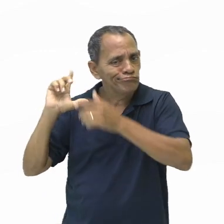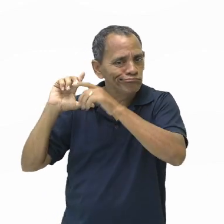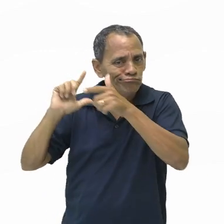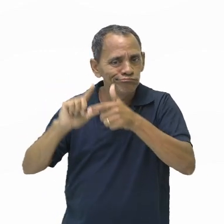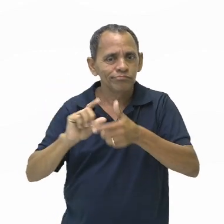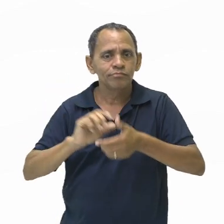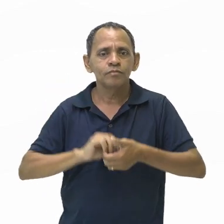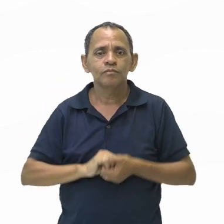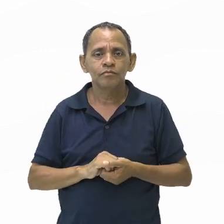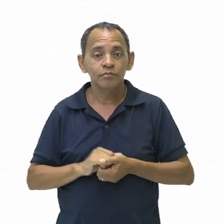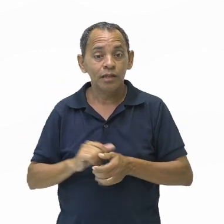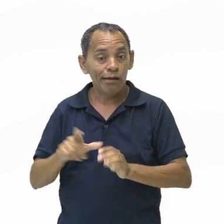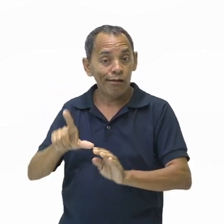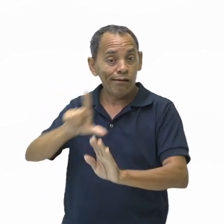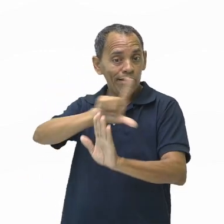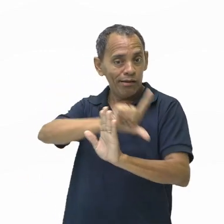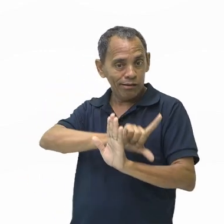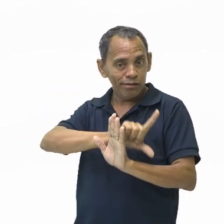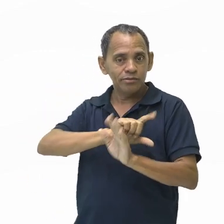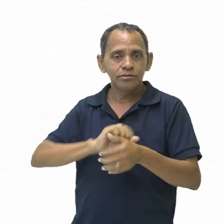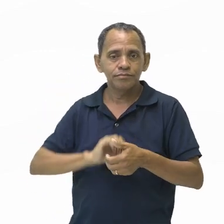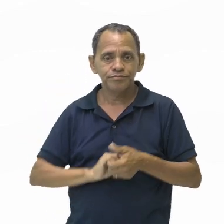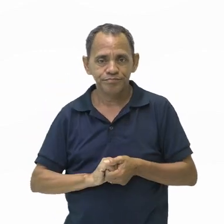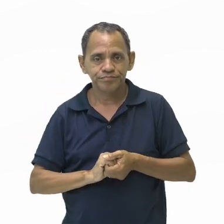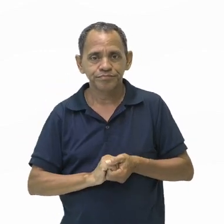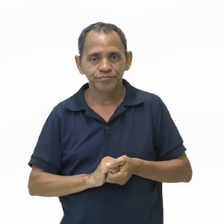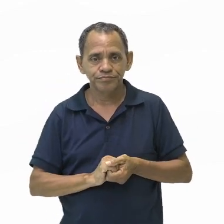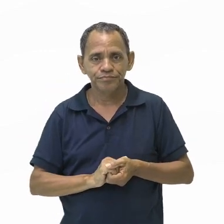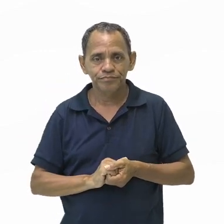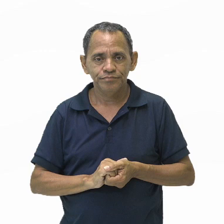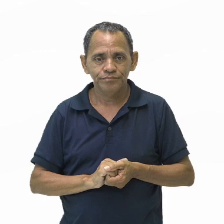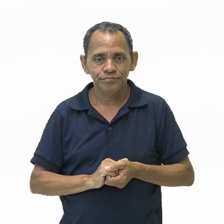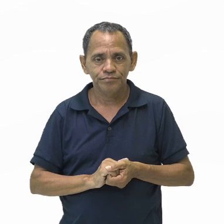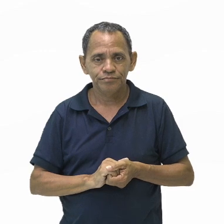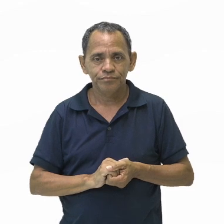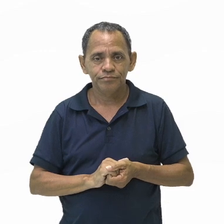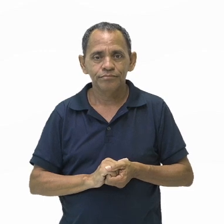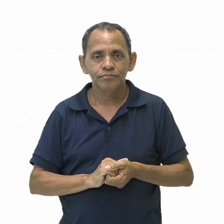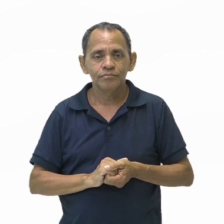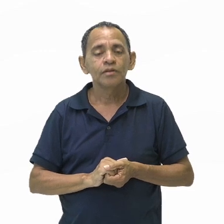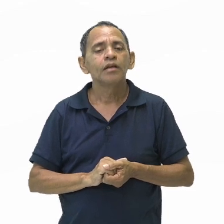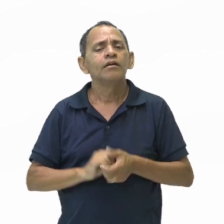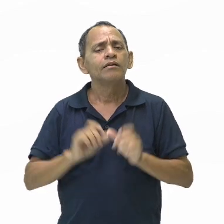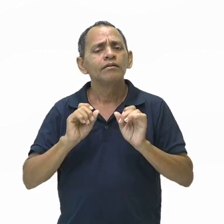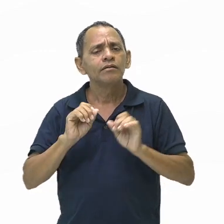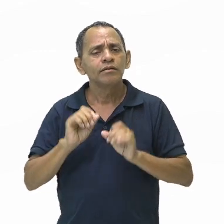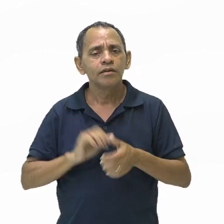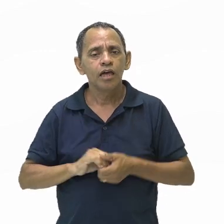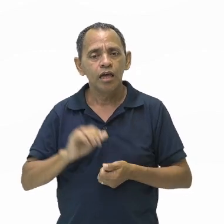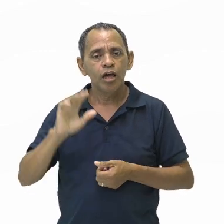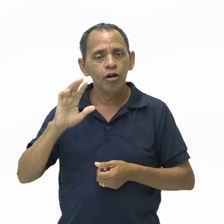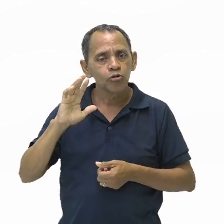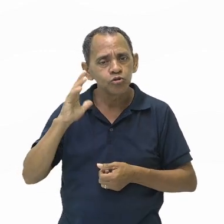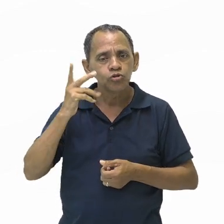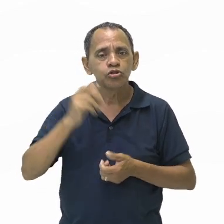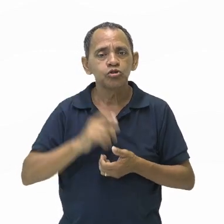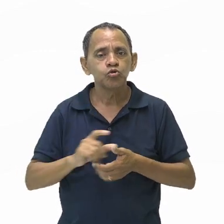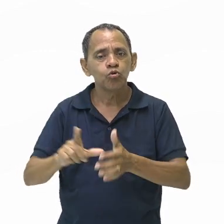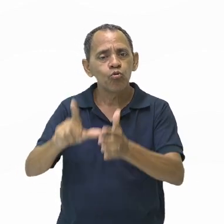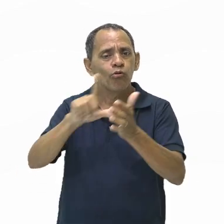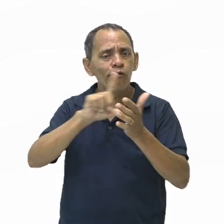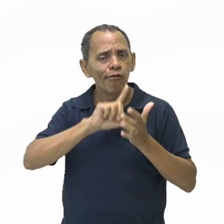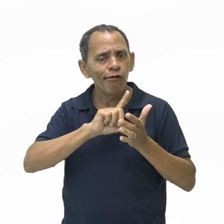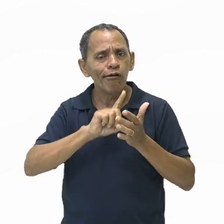que aconteceu antes, tá bom? Então, o que estava acontecendo antes foi lá no final do